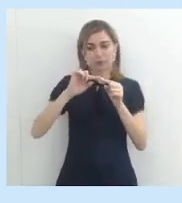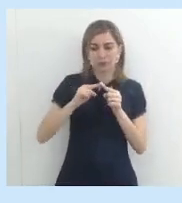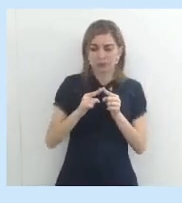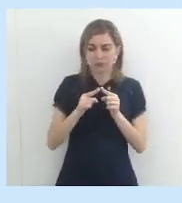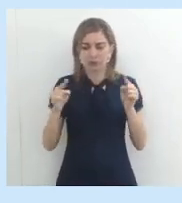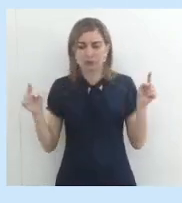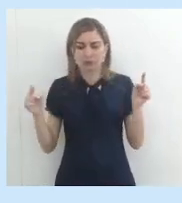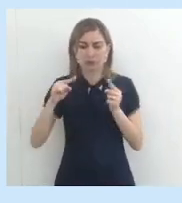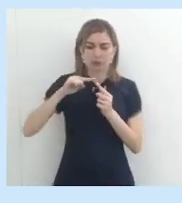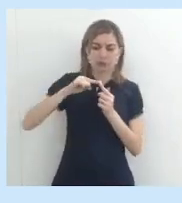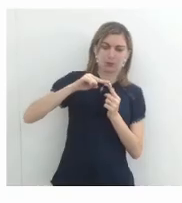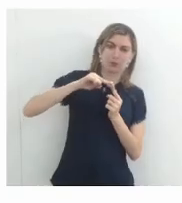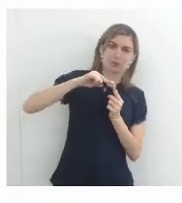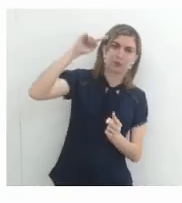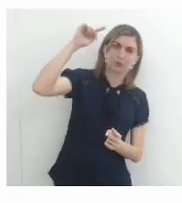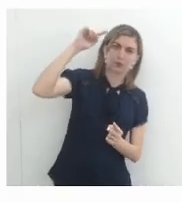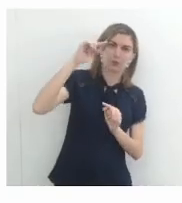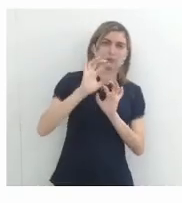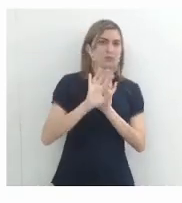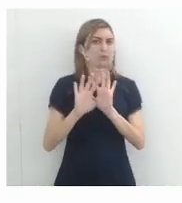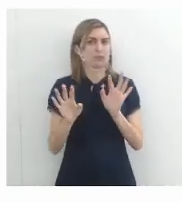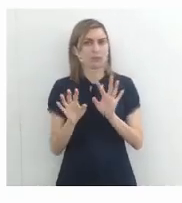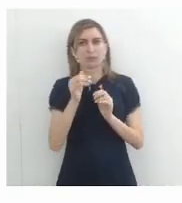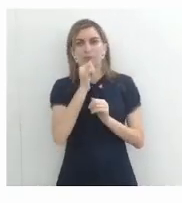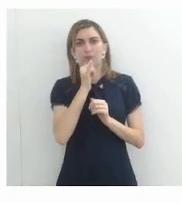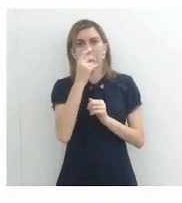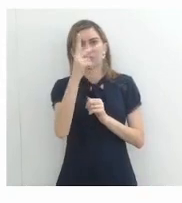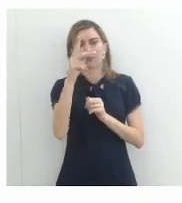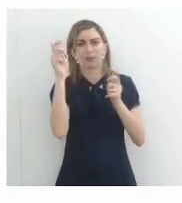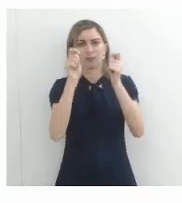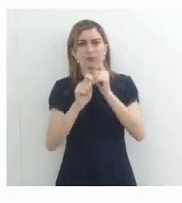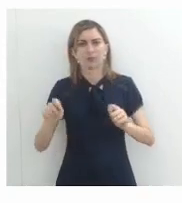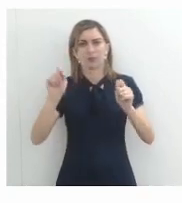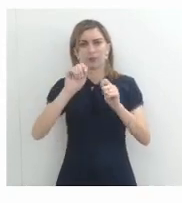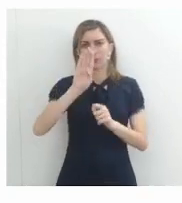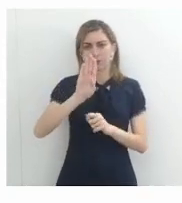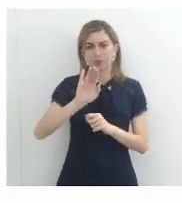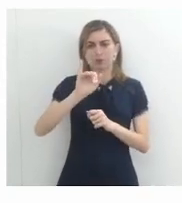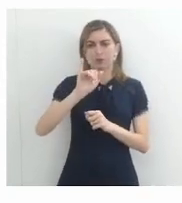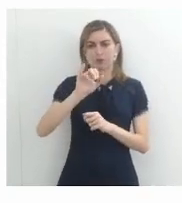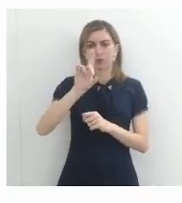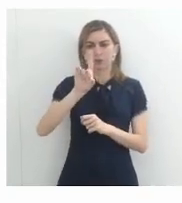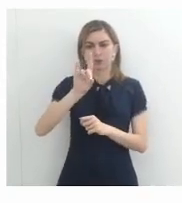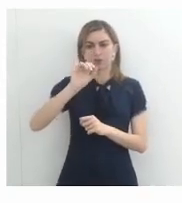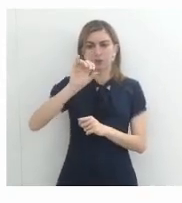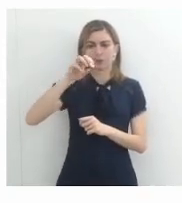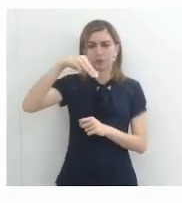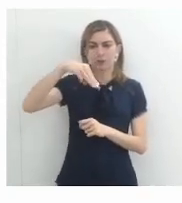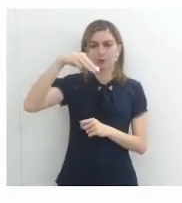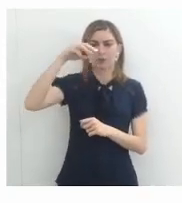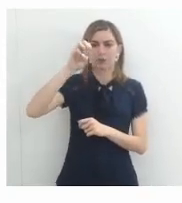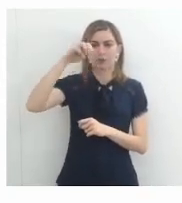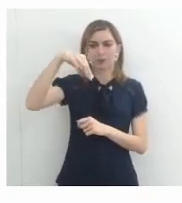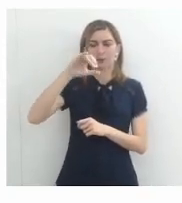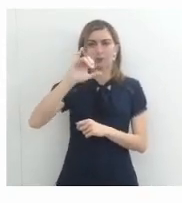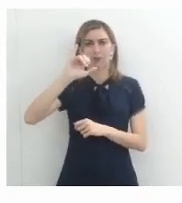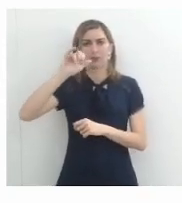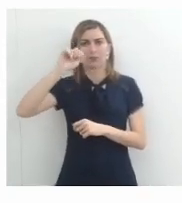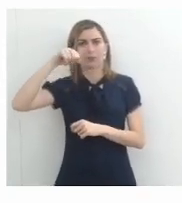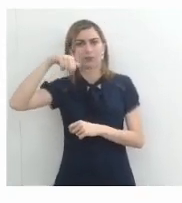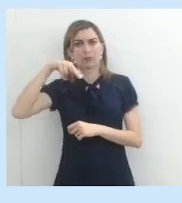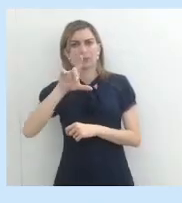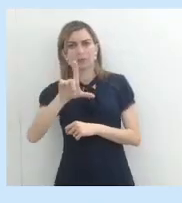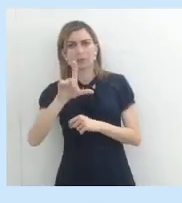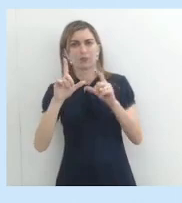e a altura. Então, são exemplos, né, de arte bidimensional. O desenho, a pintura, a fotografia,